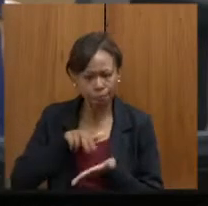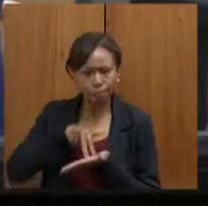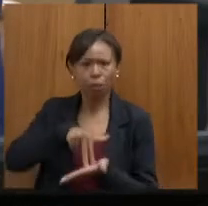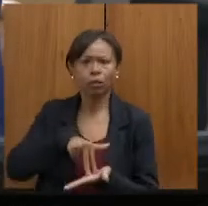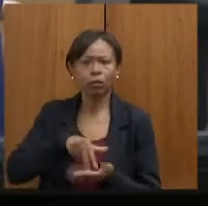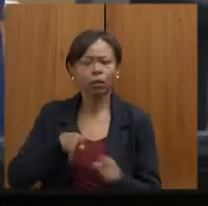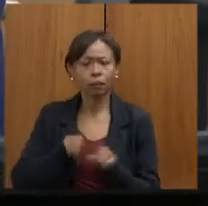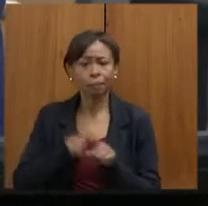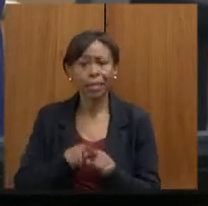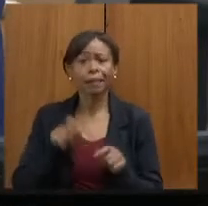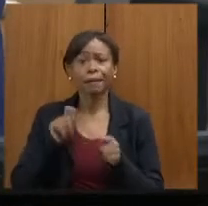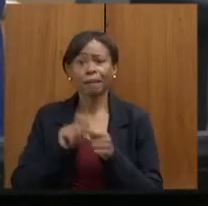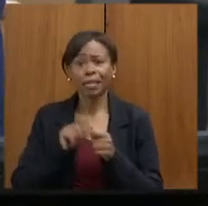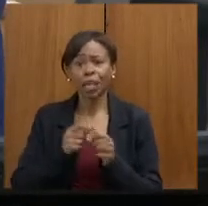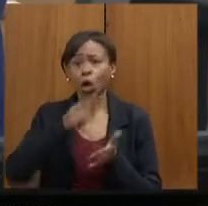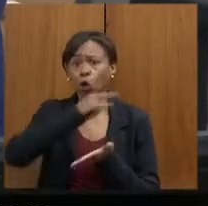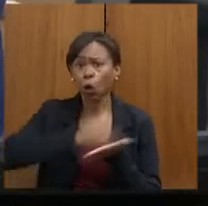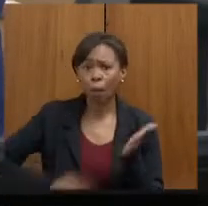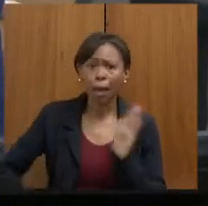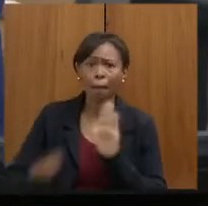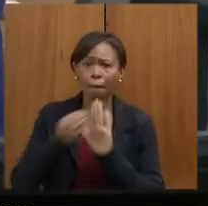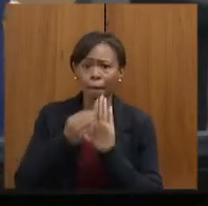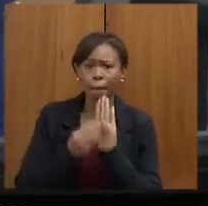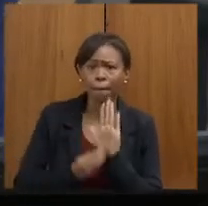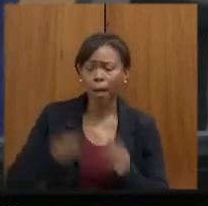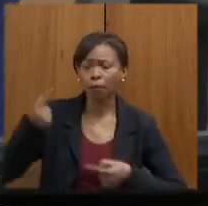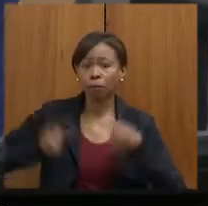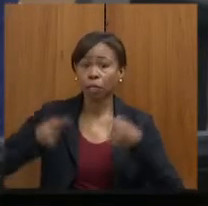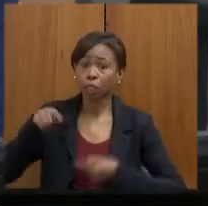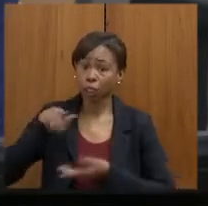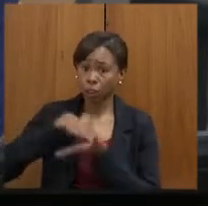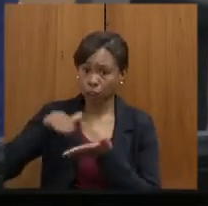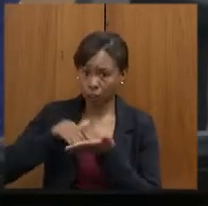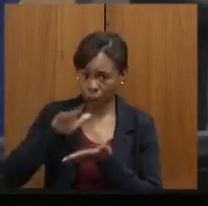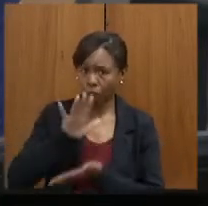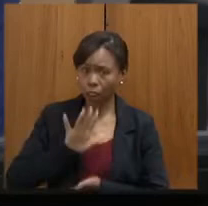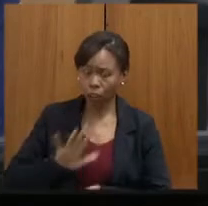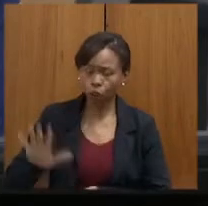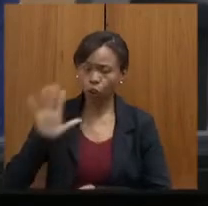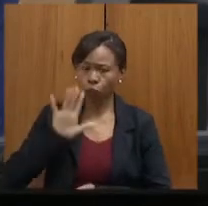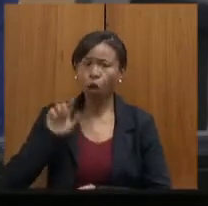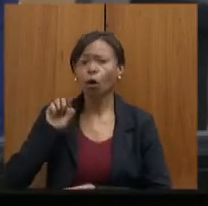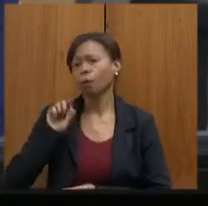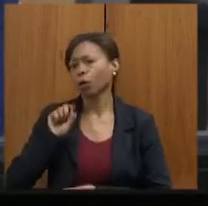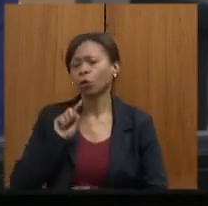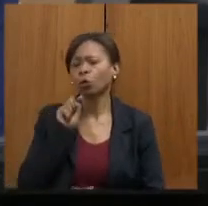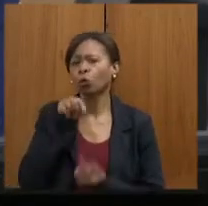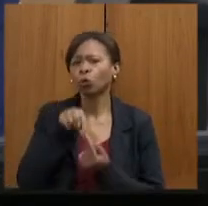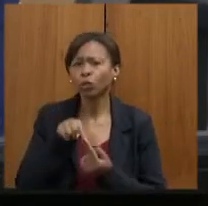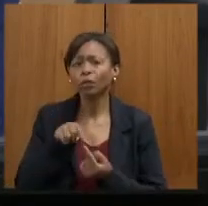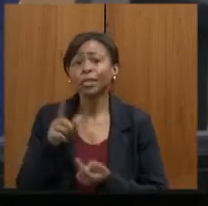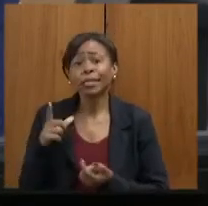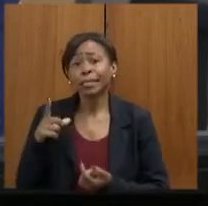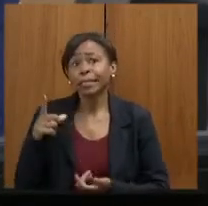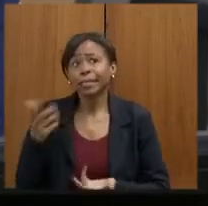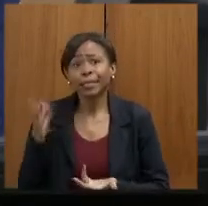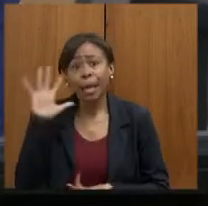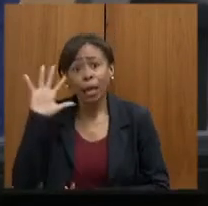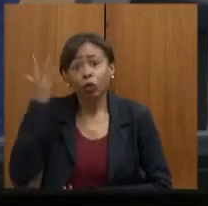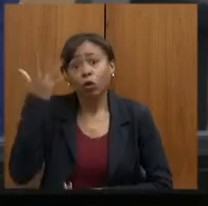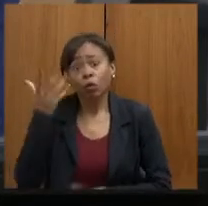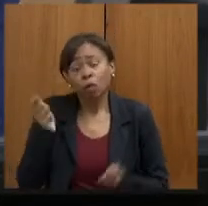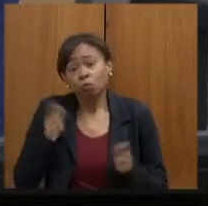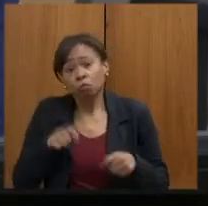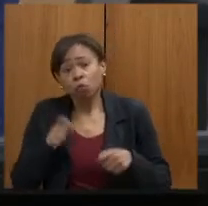a gente fazer uma nota técnica discutir isso lá com a secretaria-geral para a gente poder ter uma posição e ver a